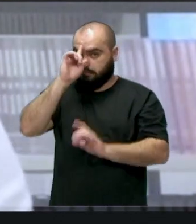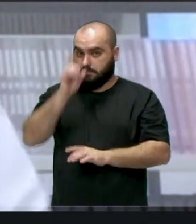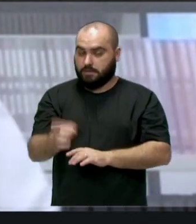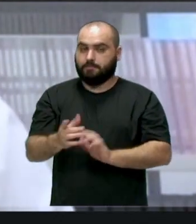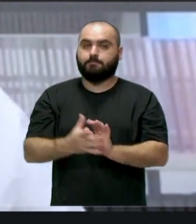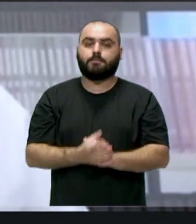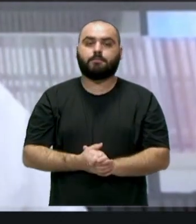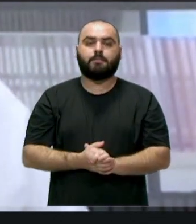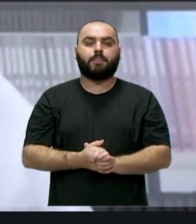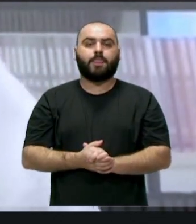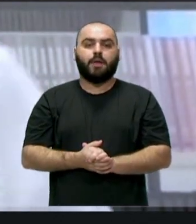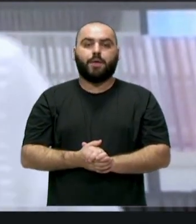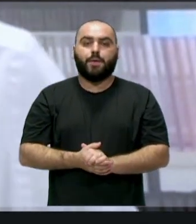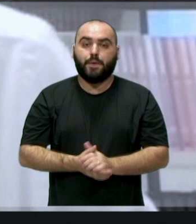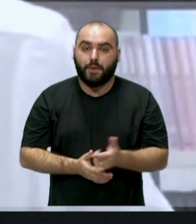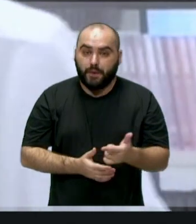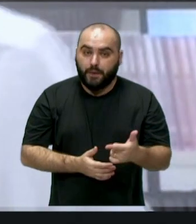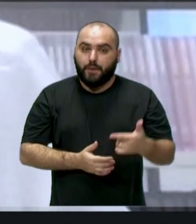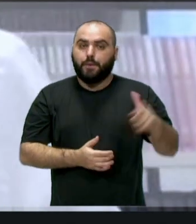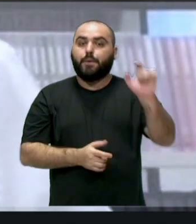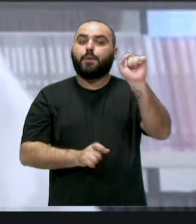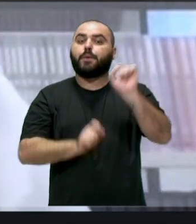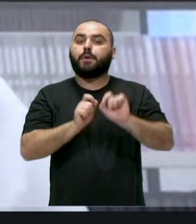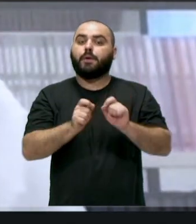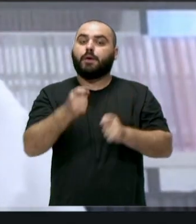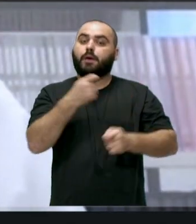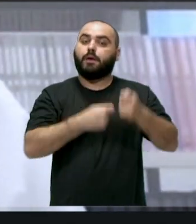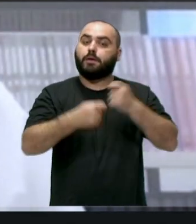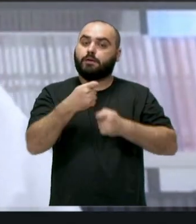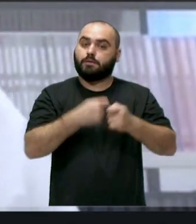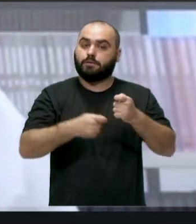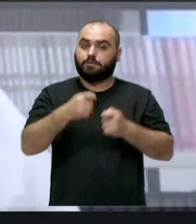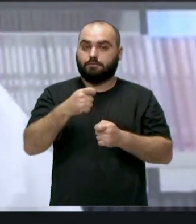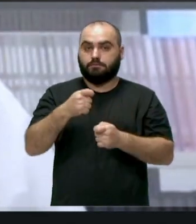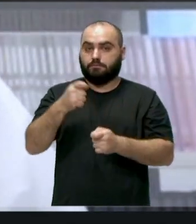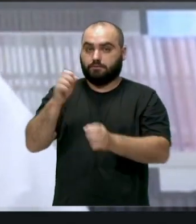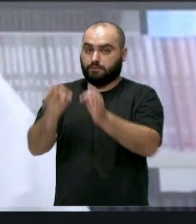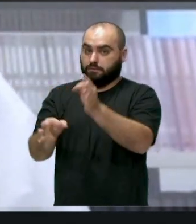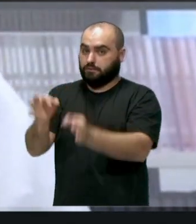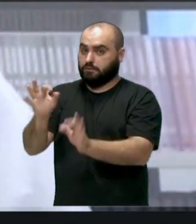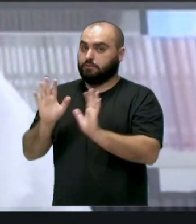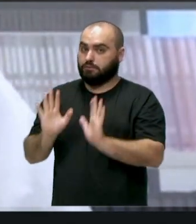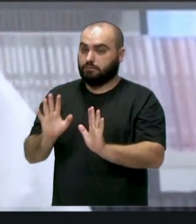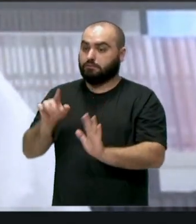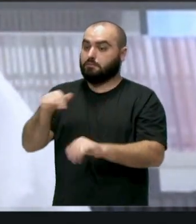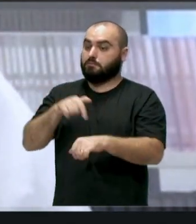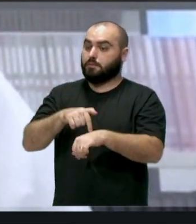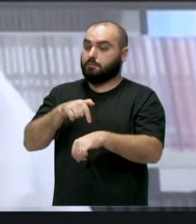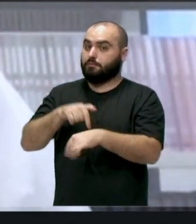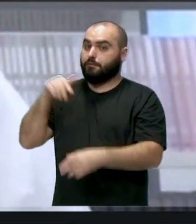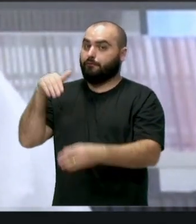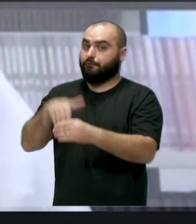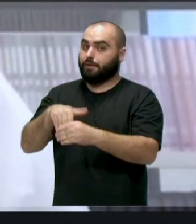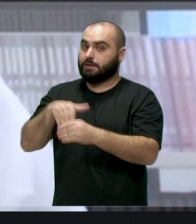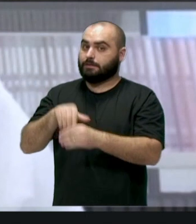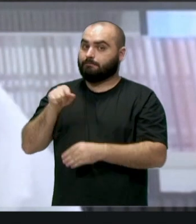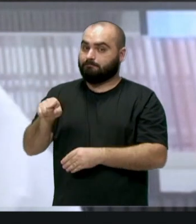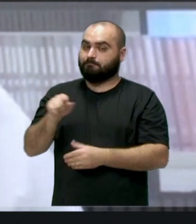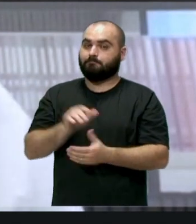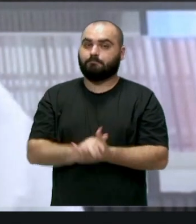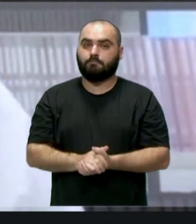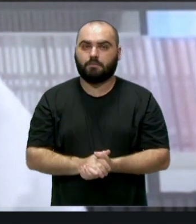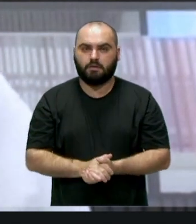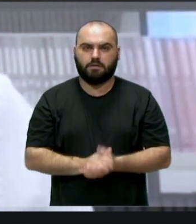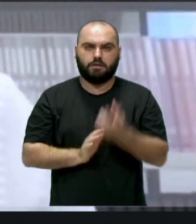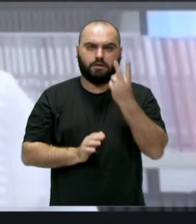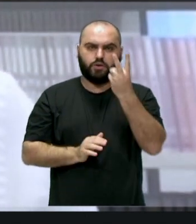Outra situação é a área administrativa do tribunal, e dentre eles a questão da votação em si, né, que nós vemos a cada